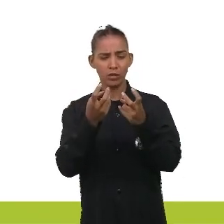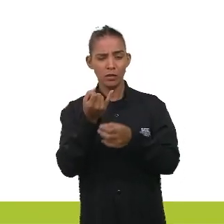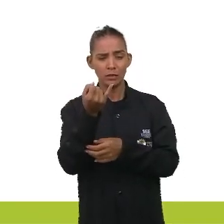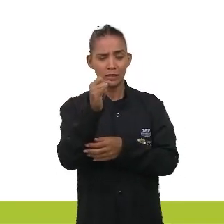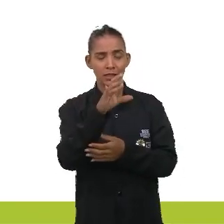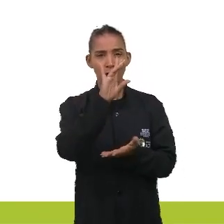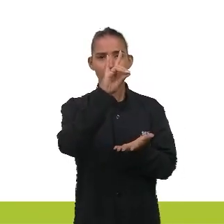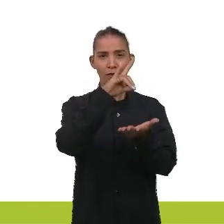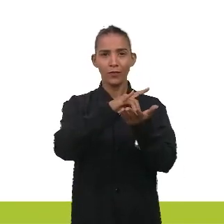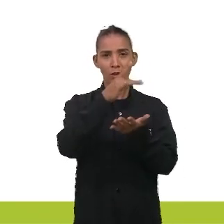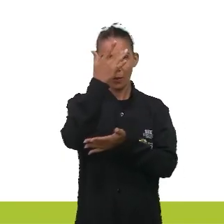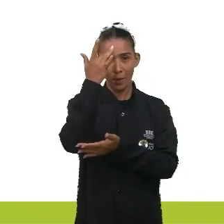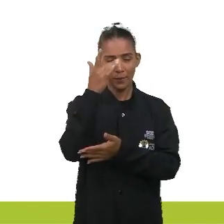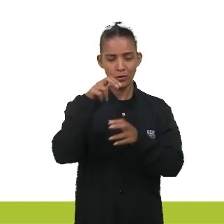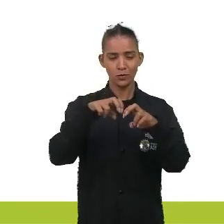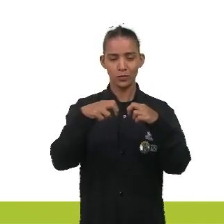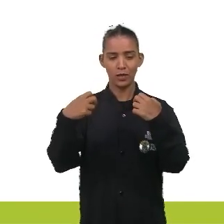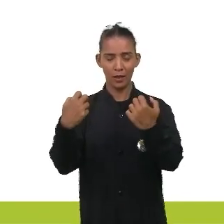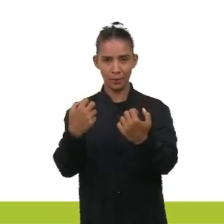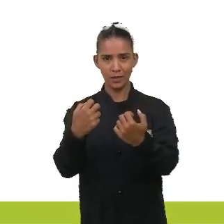mesa,